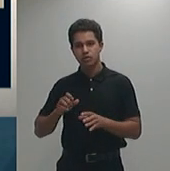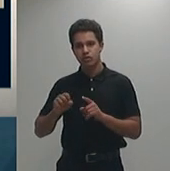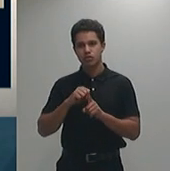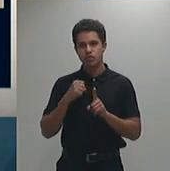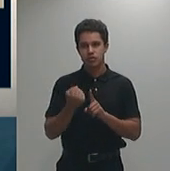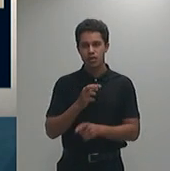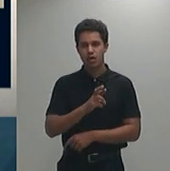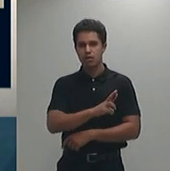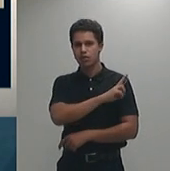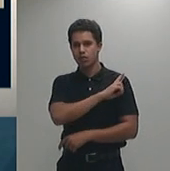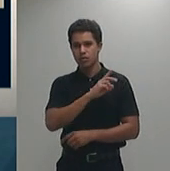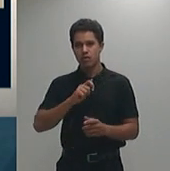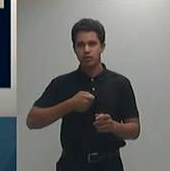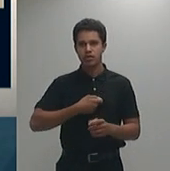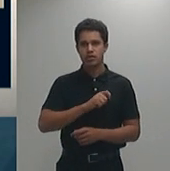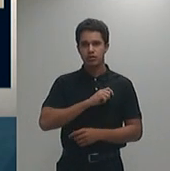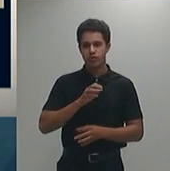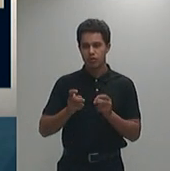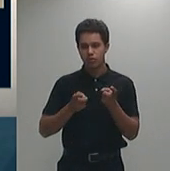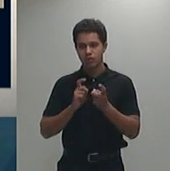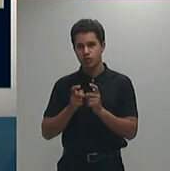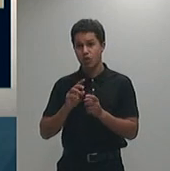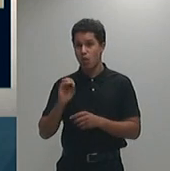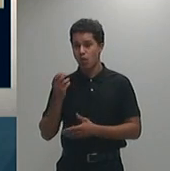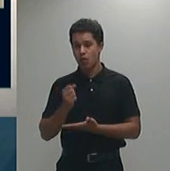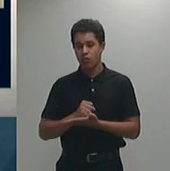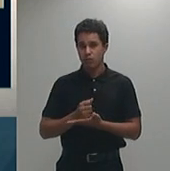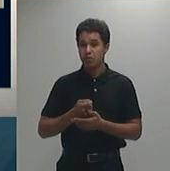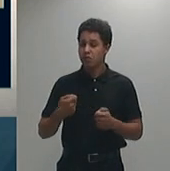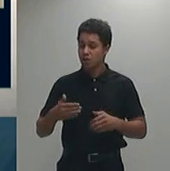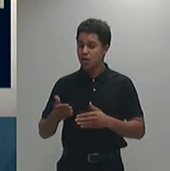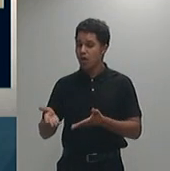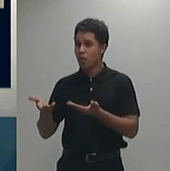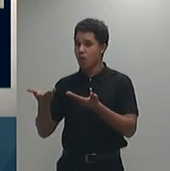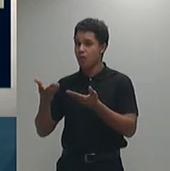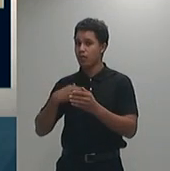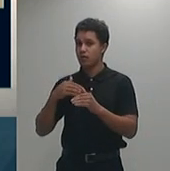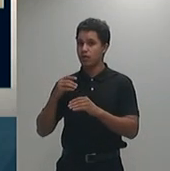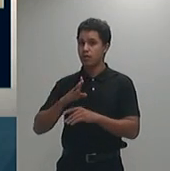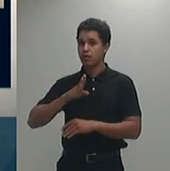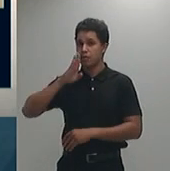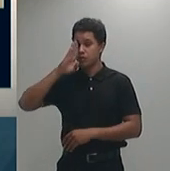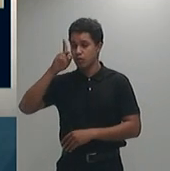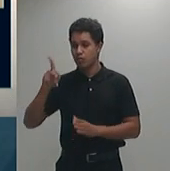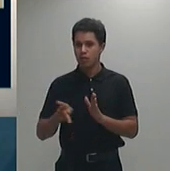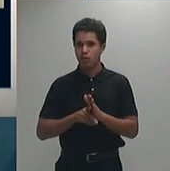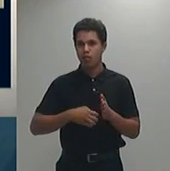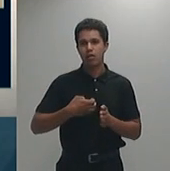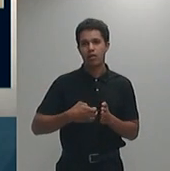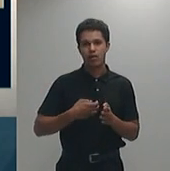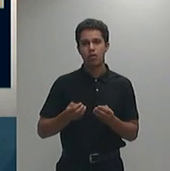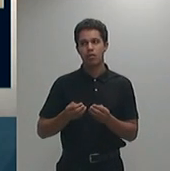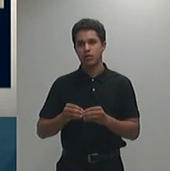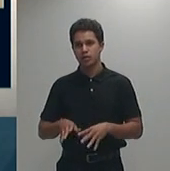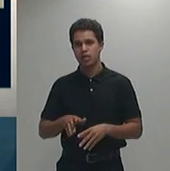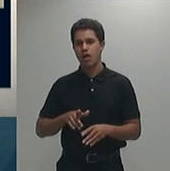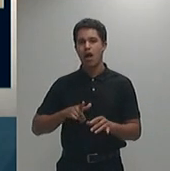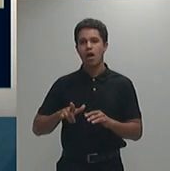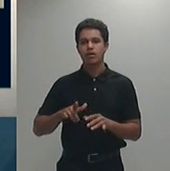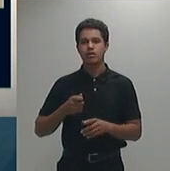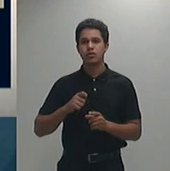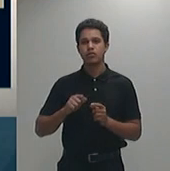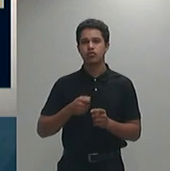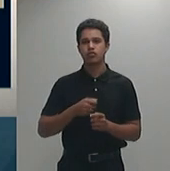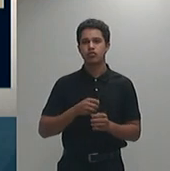dos administradores ou controladores deve ser promovida prioritariamente pela companhia lesada ação social o universo em